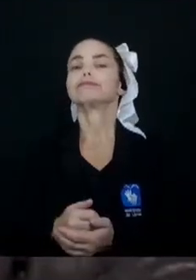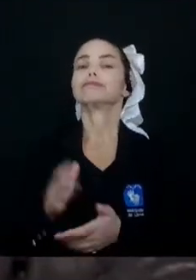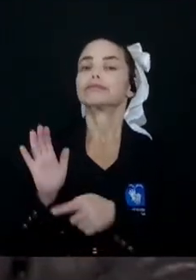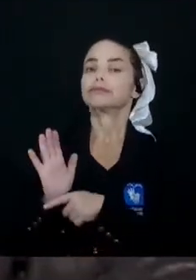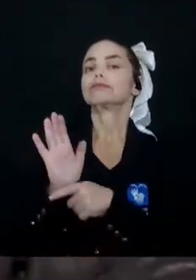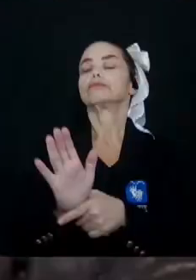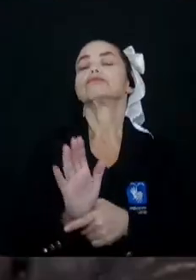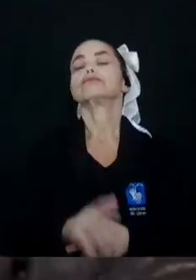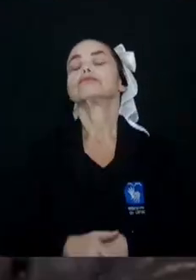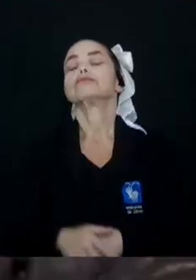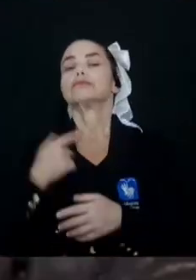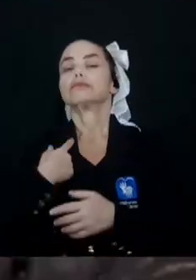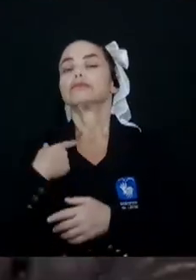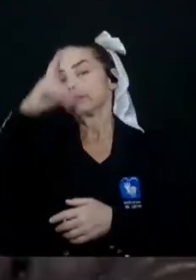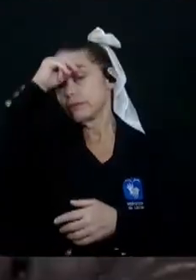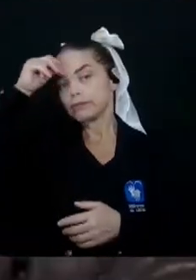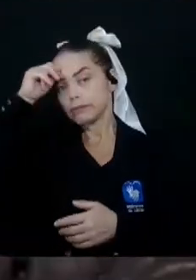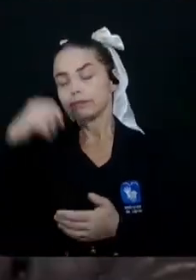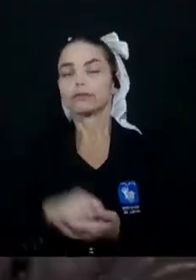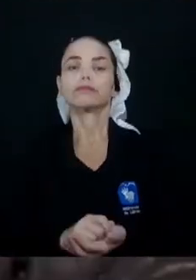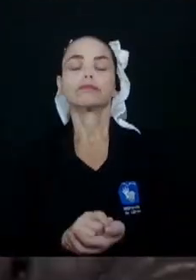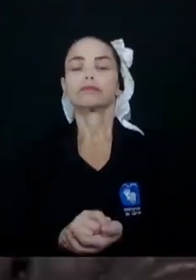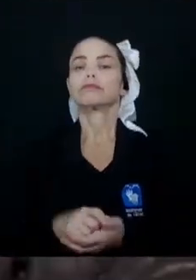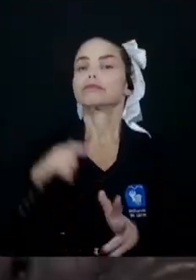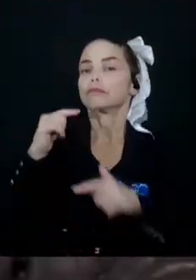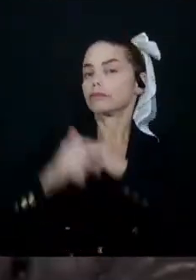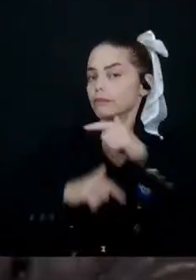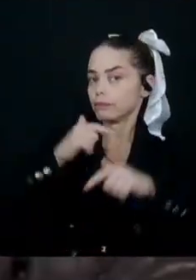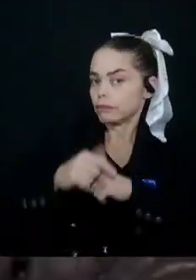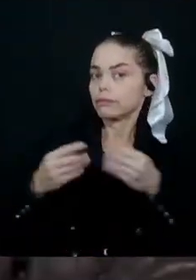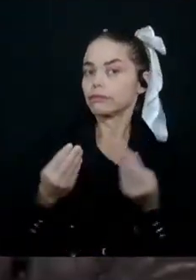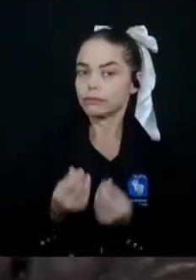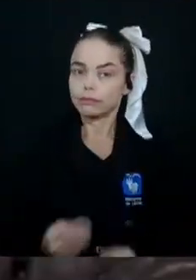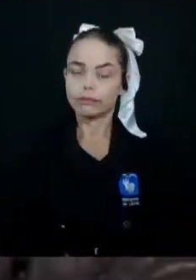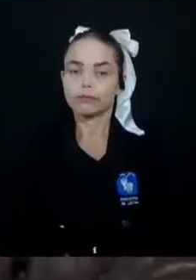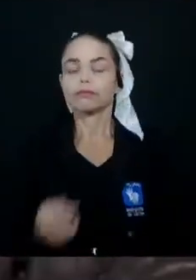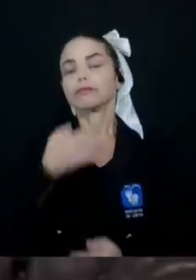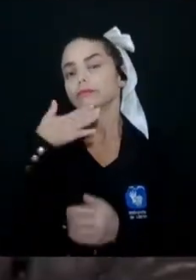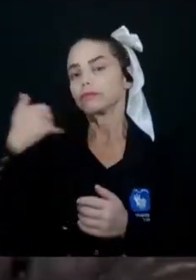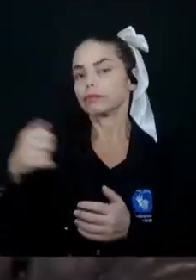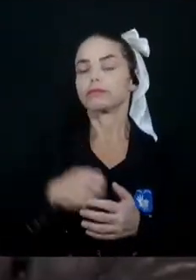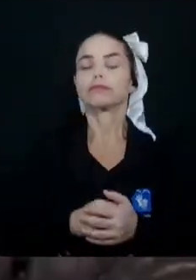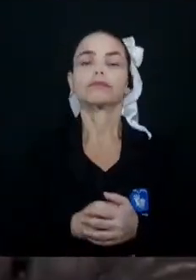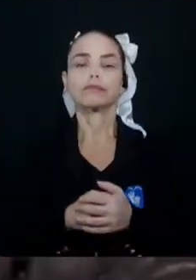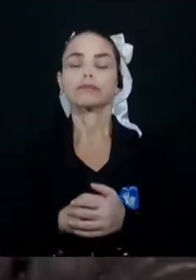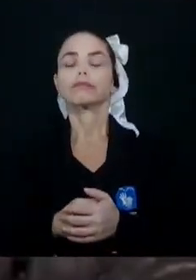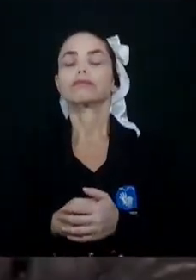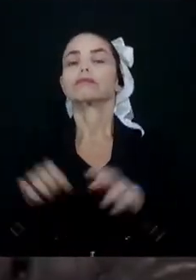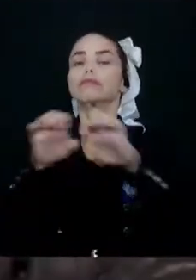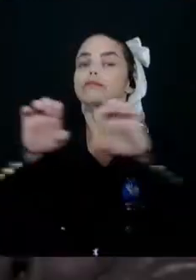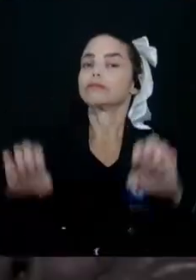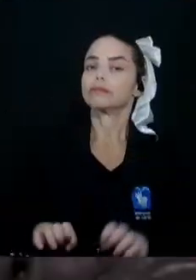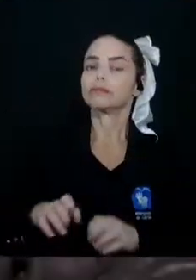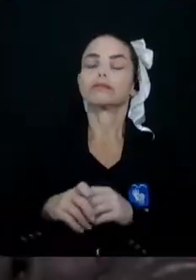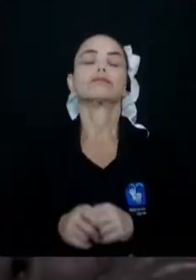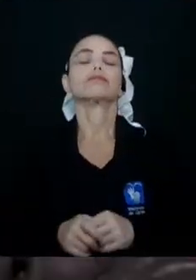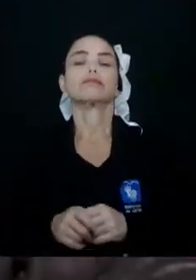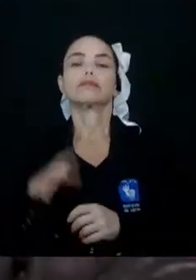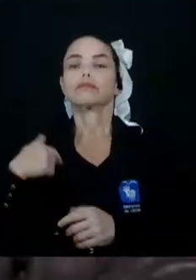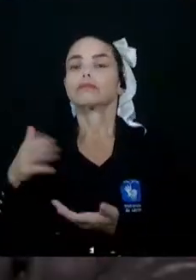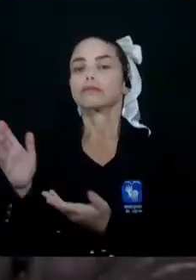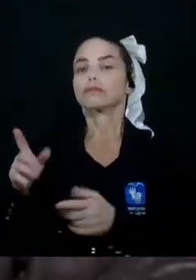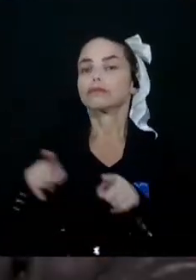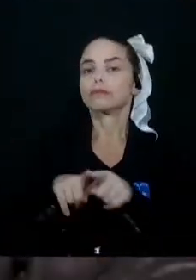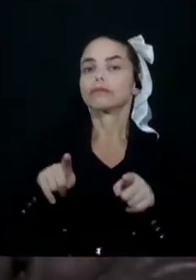possa prestar serviços de qualidade, oferecer melhores condições de estrutura com os mobiliários, tanto para a saúde quanto